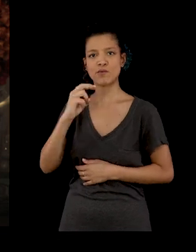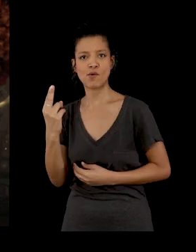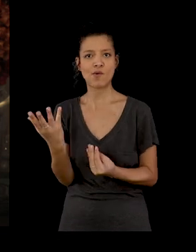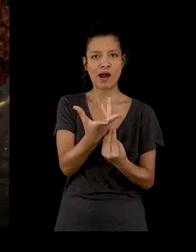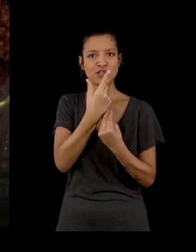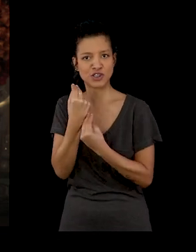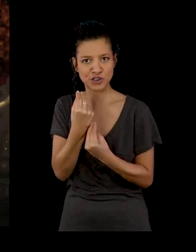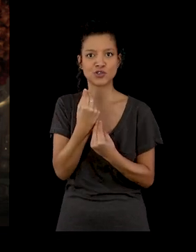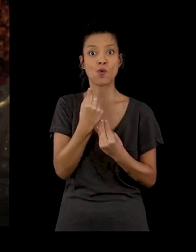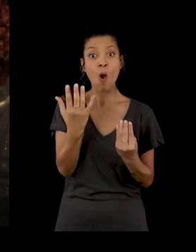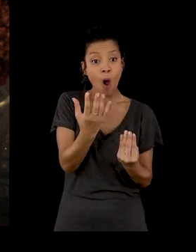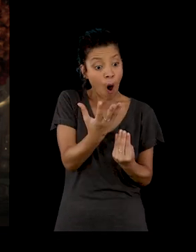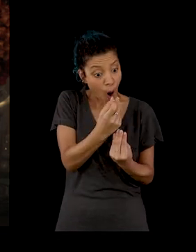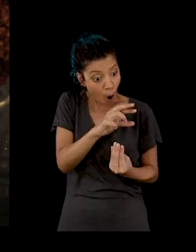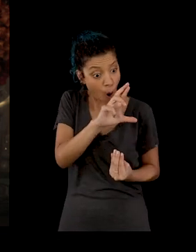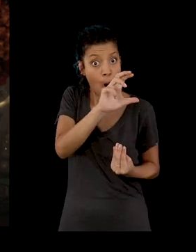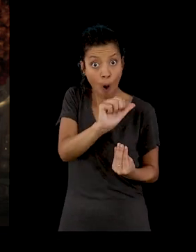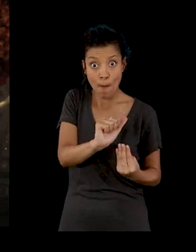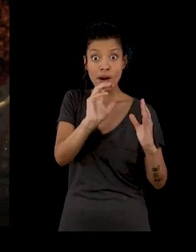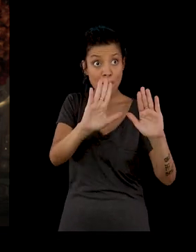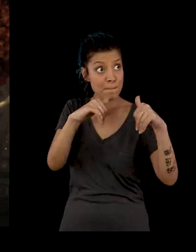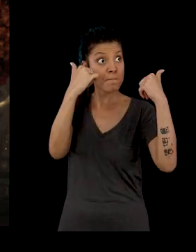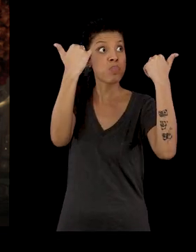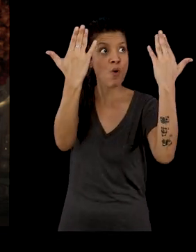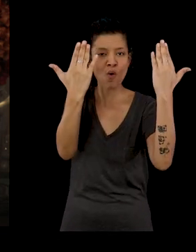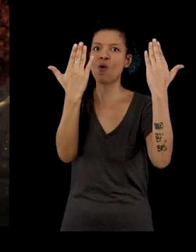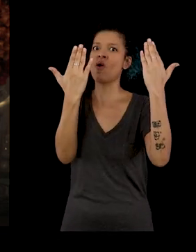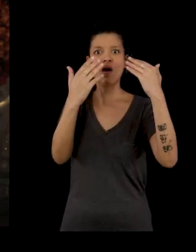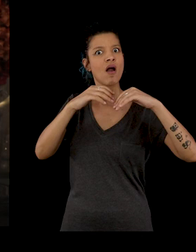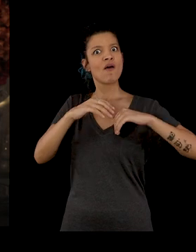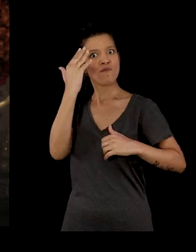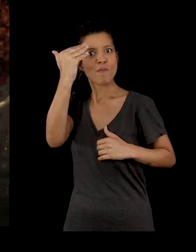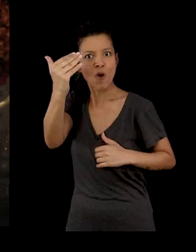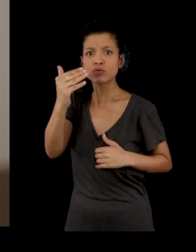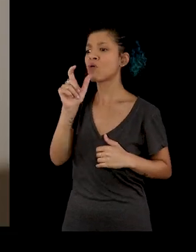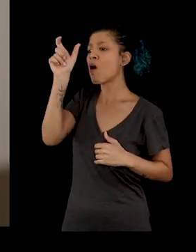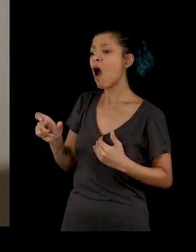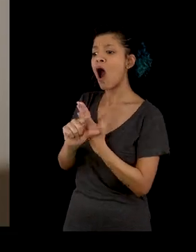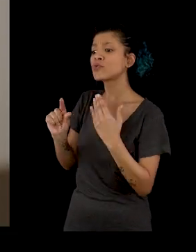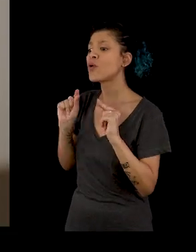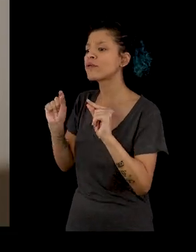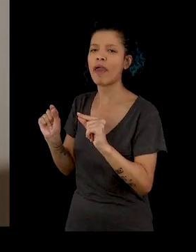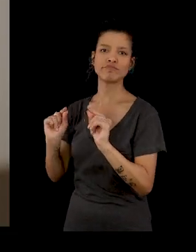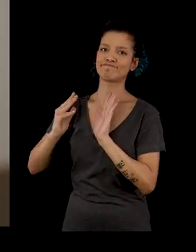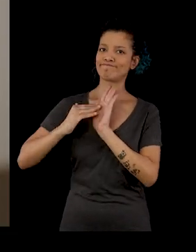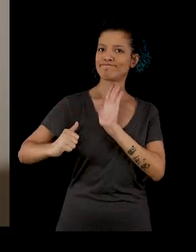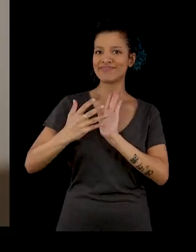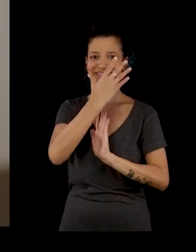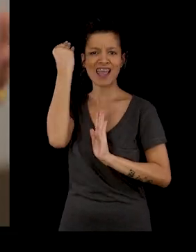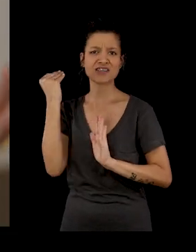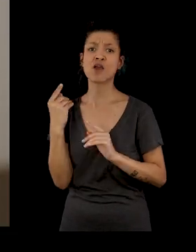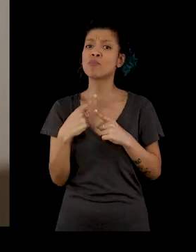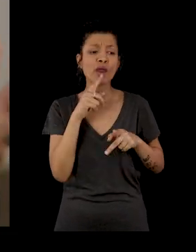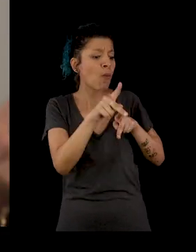artístico, excede a seus limites e perde a autoria, porque passa a pertencer ao povo. O povo é